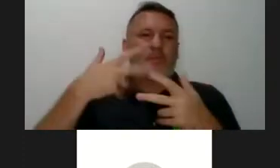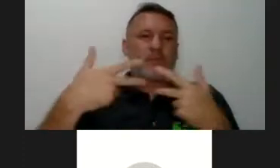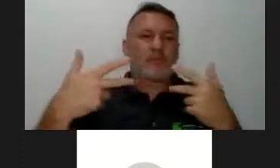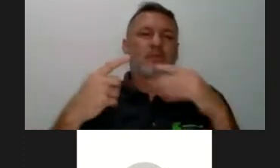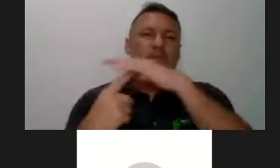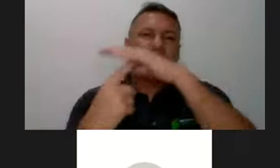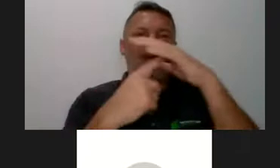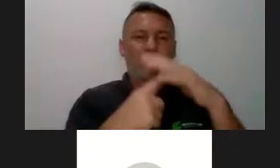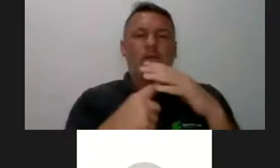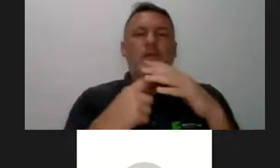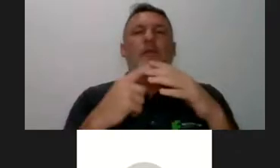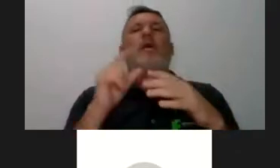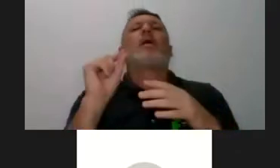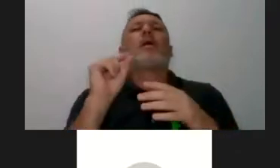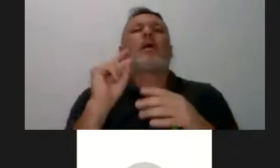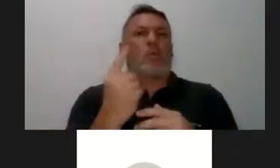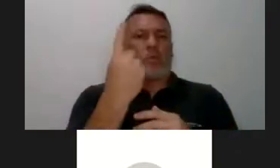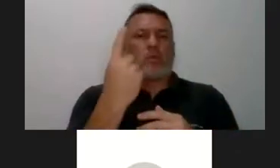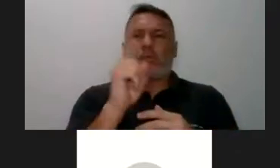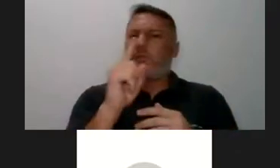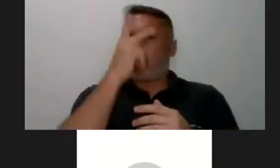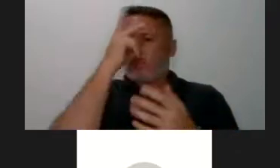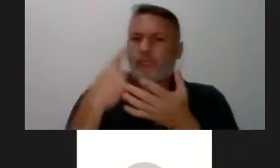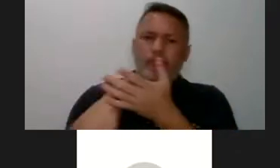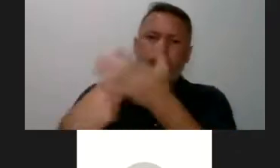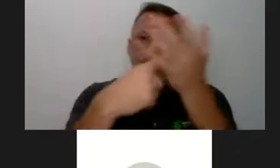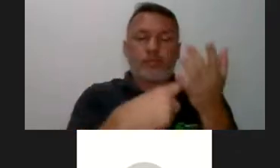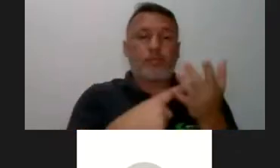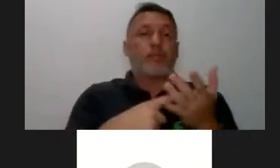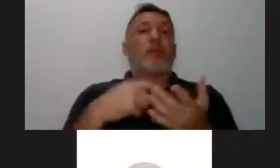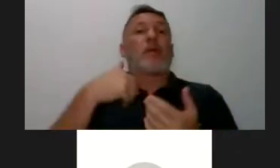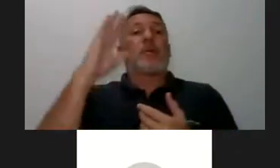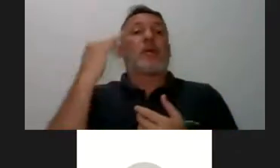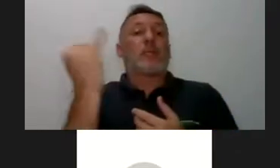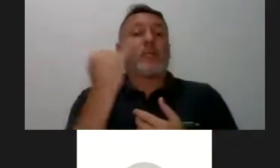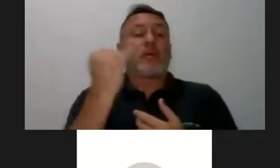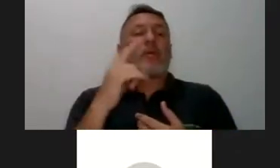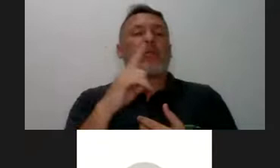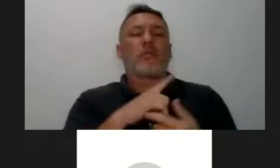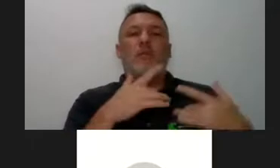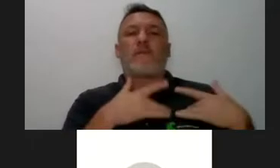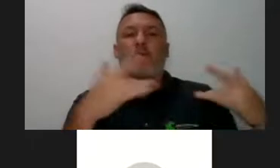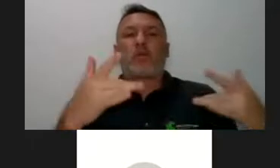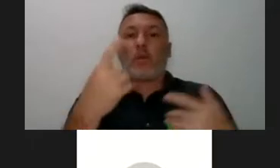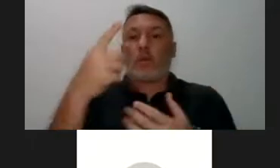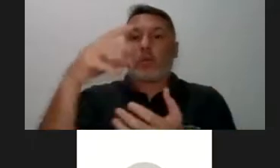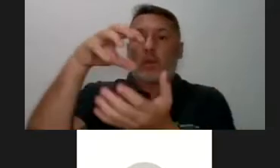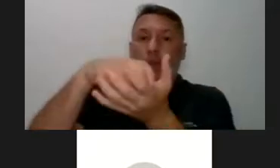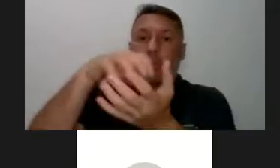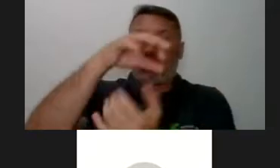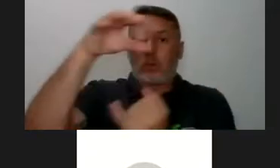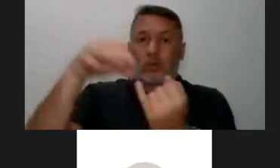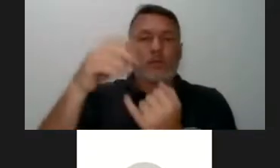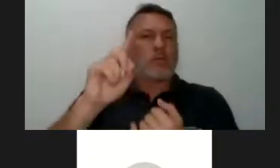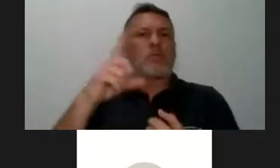FECINC, e a parte mais importante dela é que nós tivemos voluntários de mais de um campus do IFES.